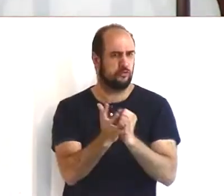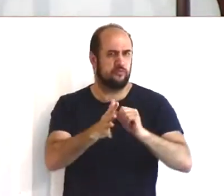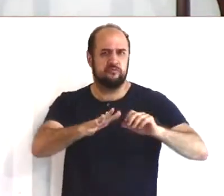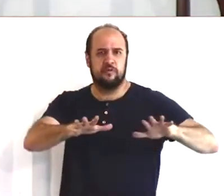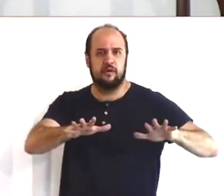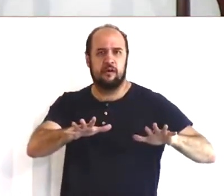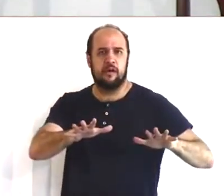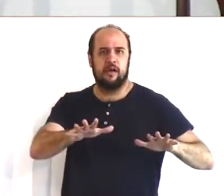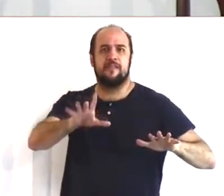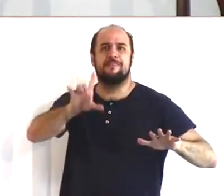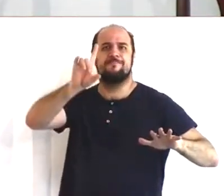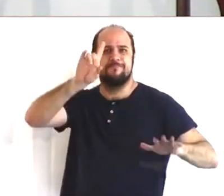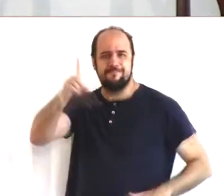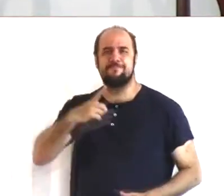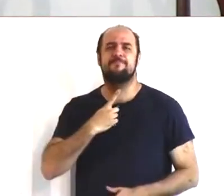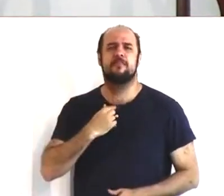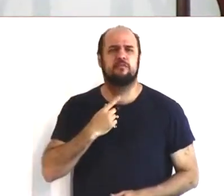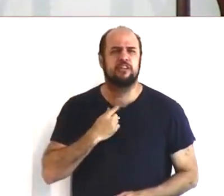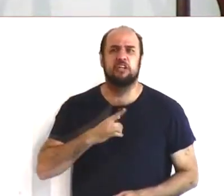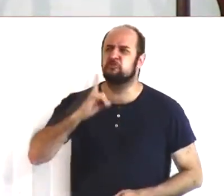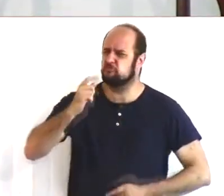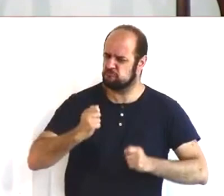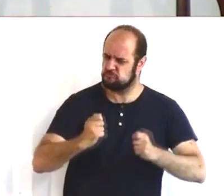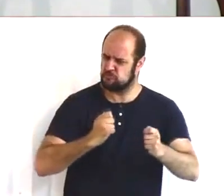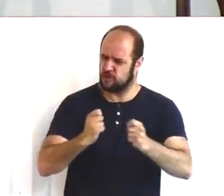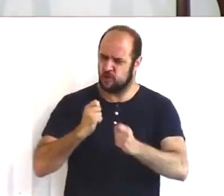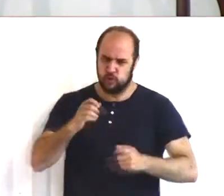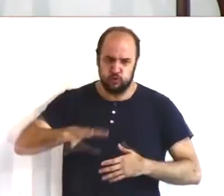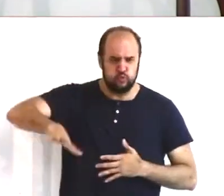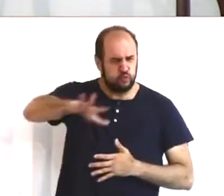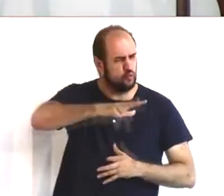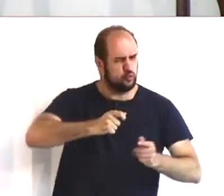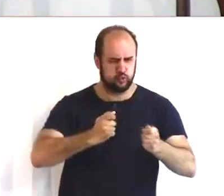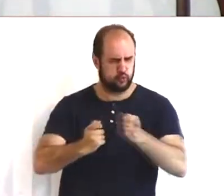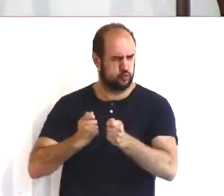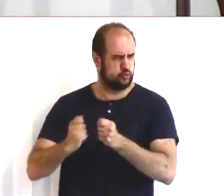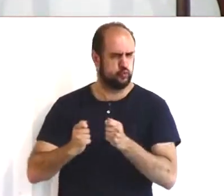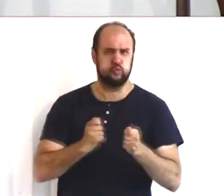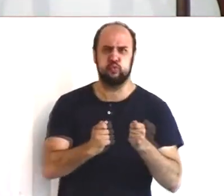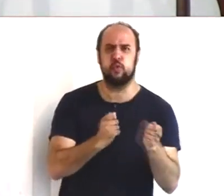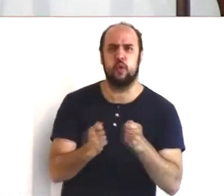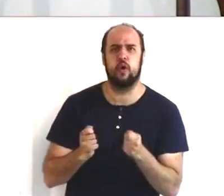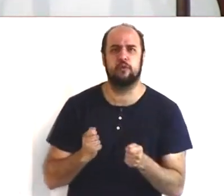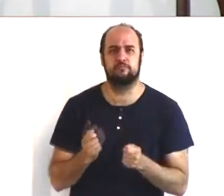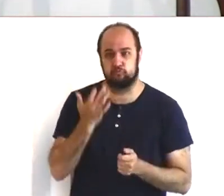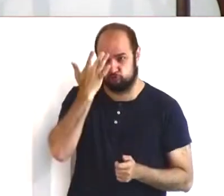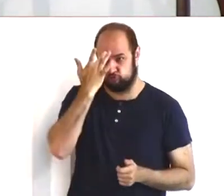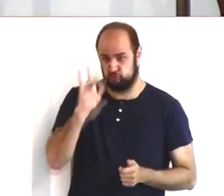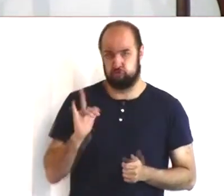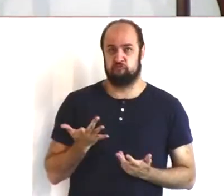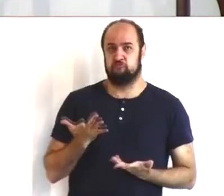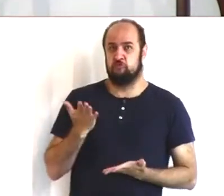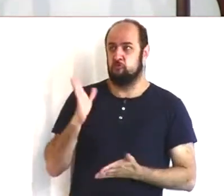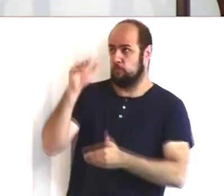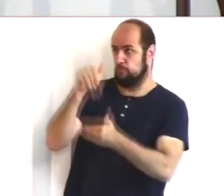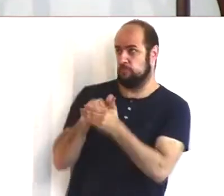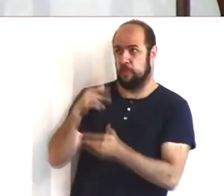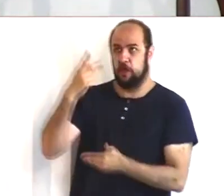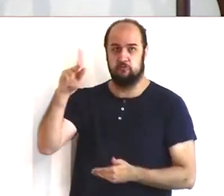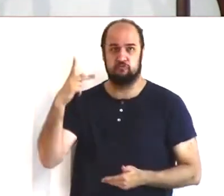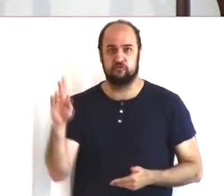porquê, mas tudo que está acontecendo está sob o domínio de Deus. Bom, eu não sei porquê. Eu não tenho as causas,